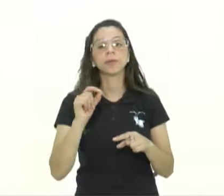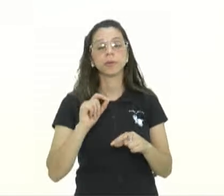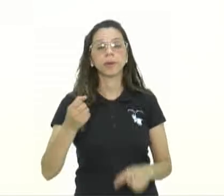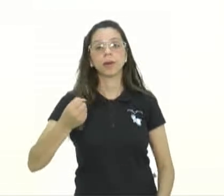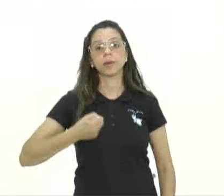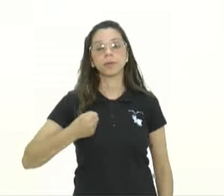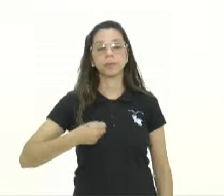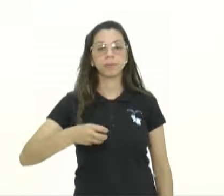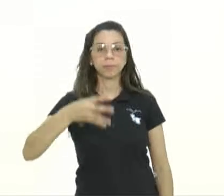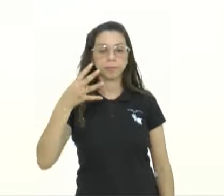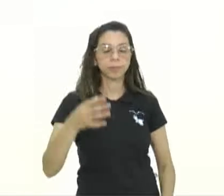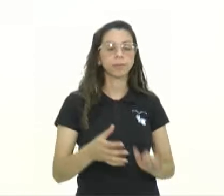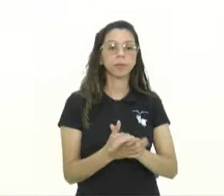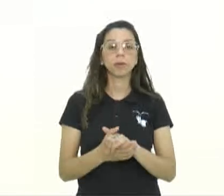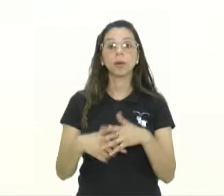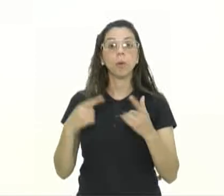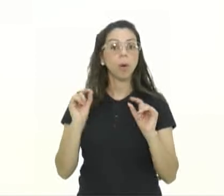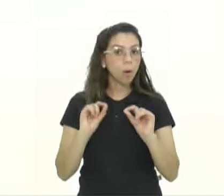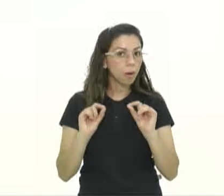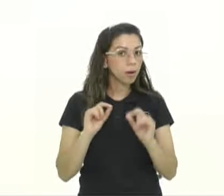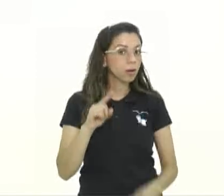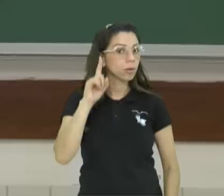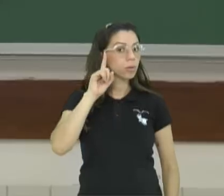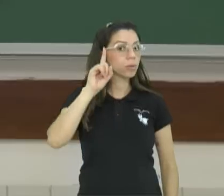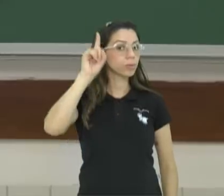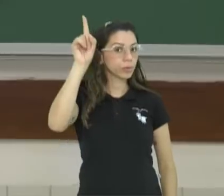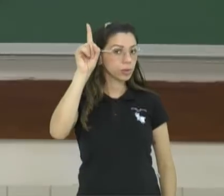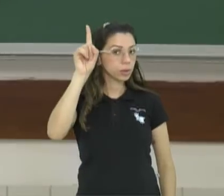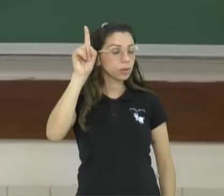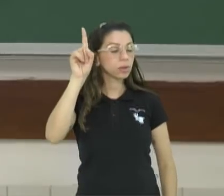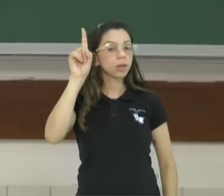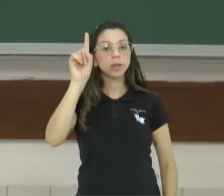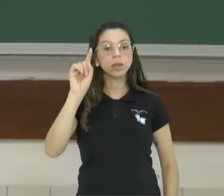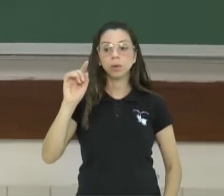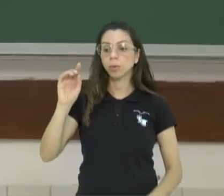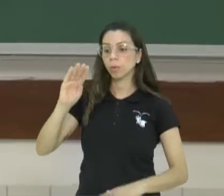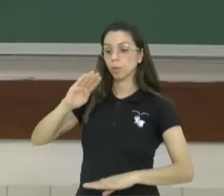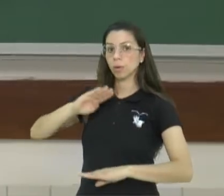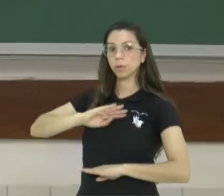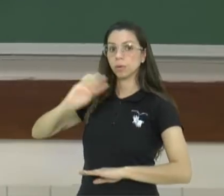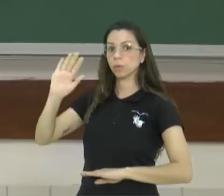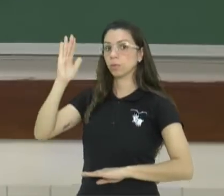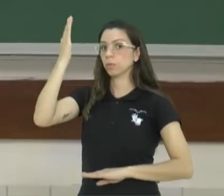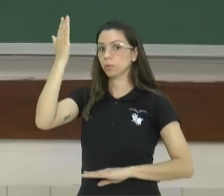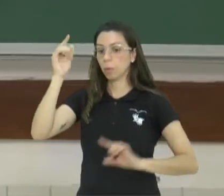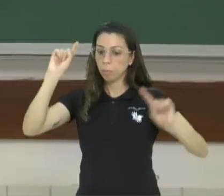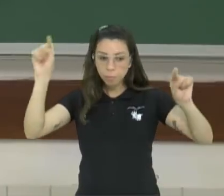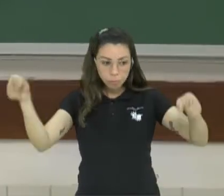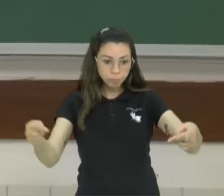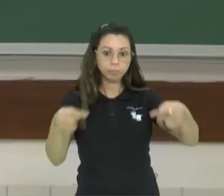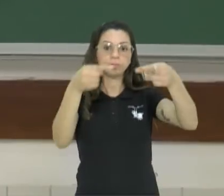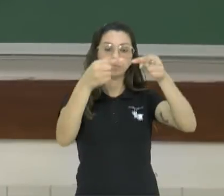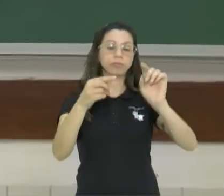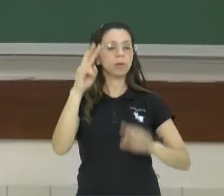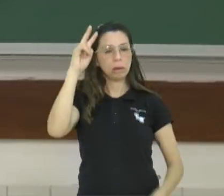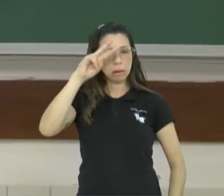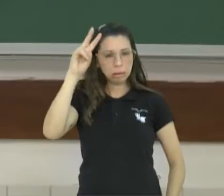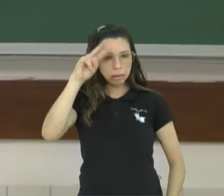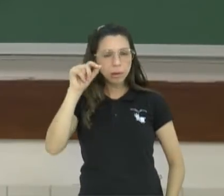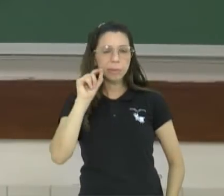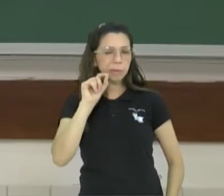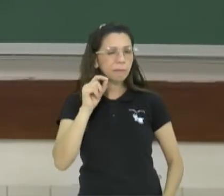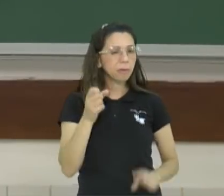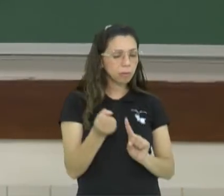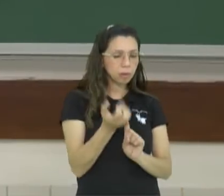as datas com os acontecimentos. Lembra quando eu falei das características da biografia? Que ela sempre traz os fatos de